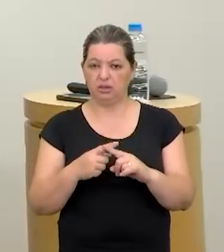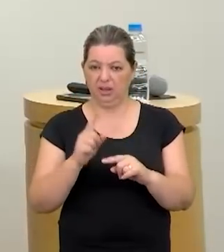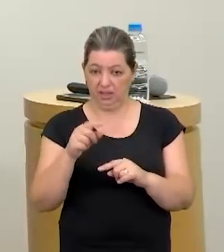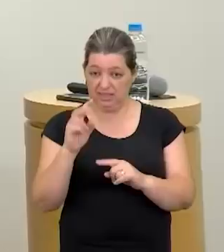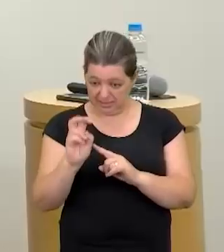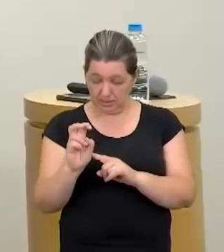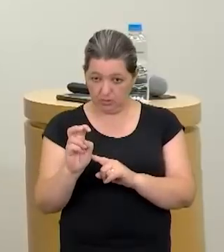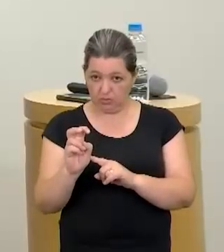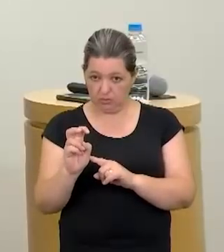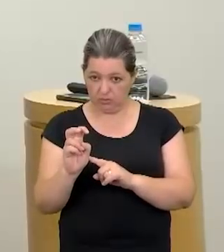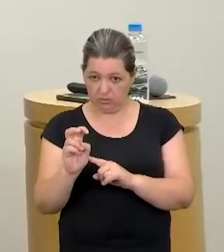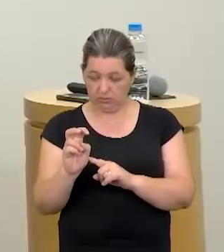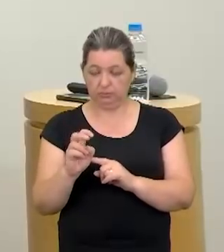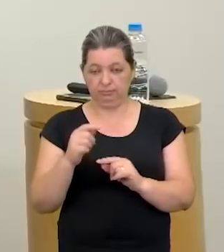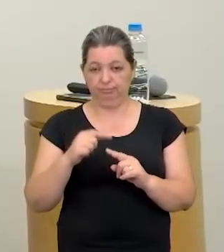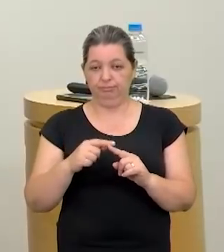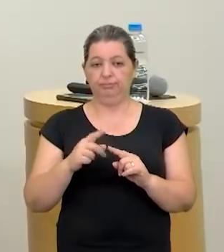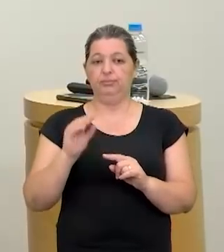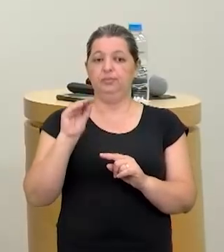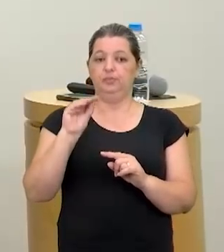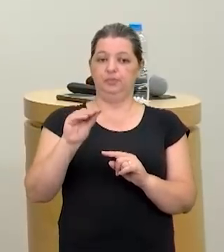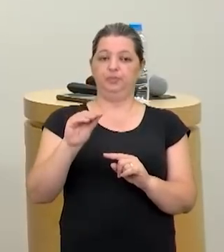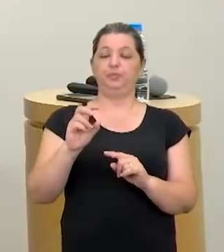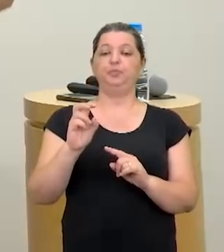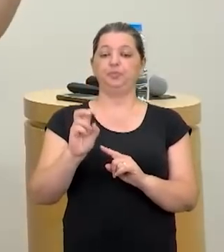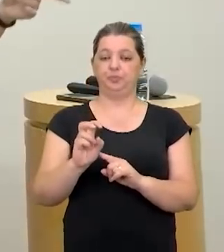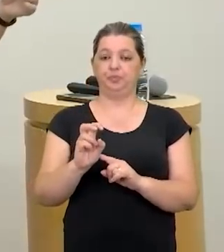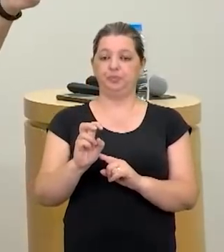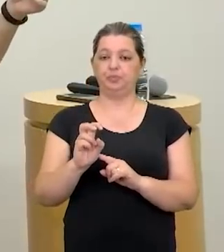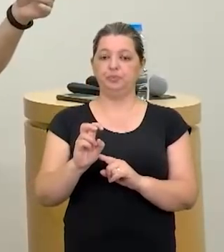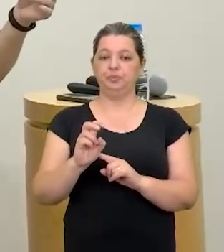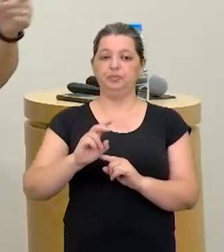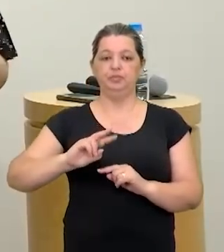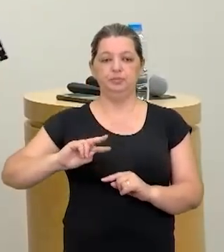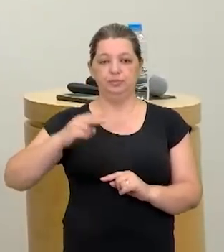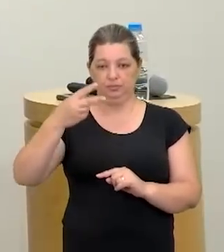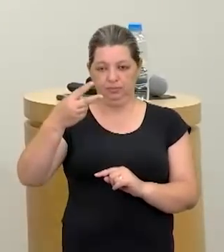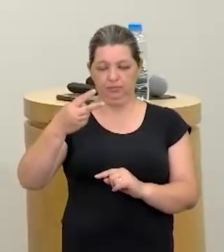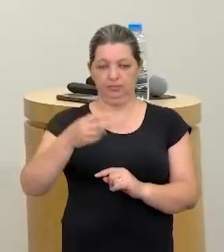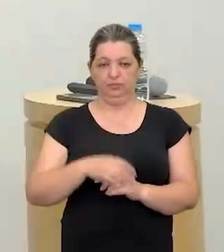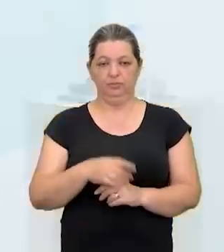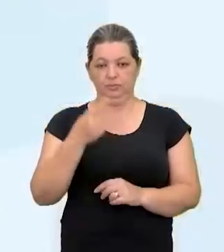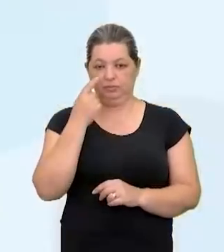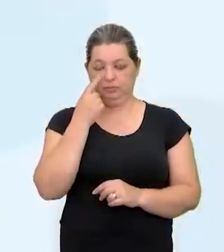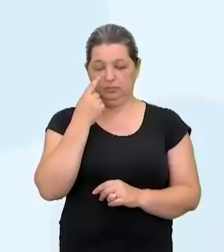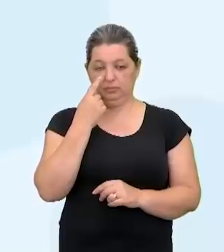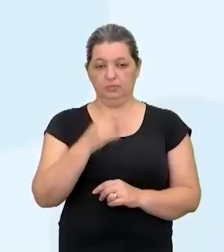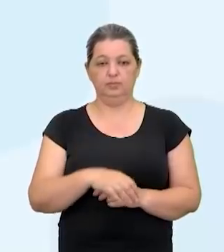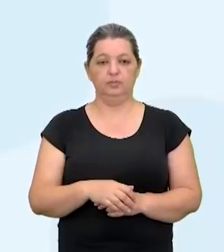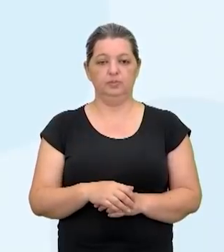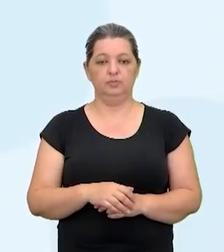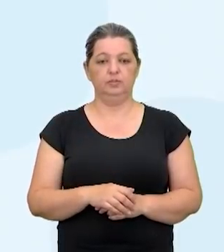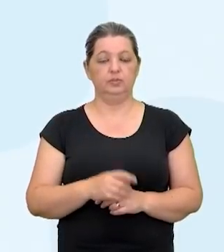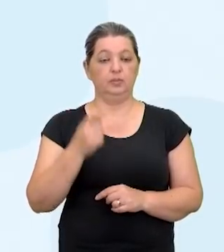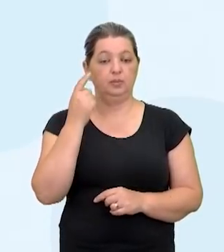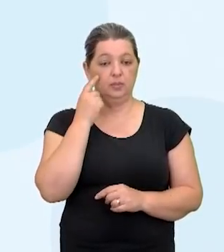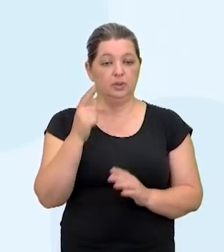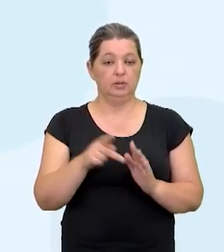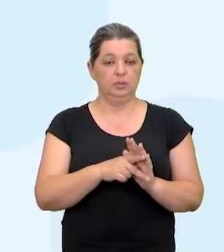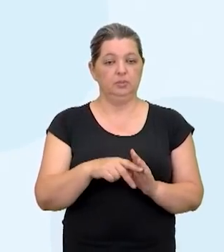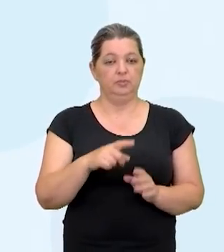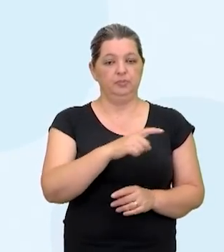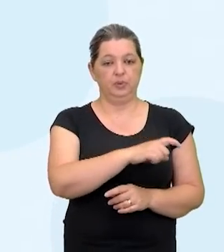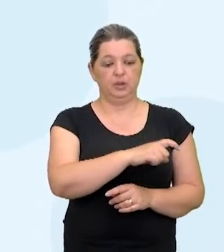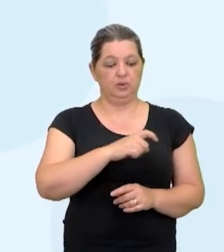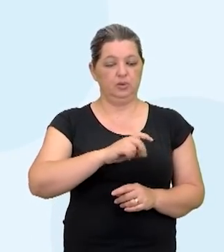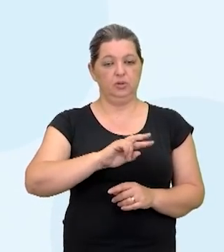vezes 5? Quer dizer que o termo que está faltando é o 5, que vai ficar elevado ao quadrado. Então, vem comigo, ó. Eu vou pensar que esse